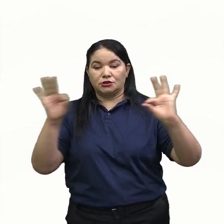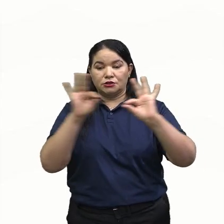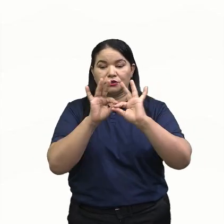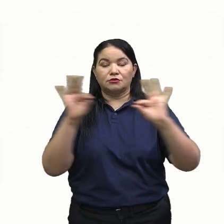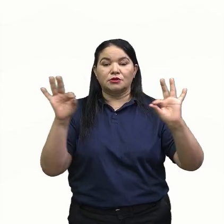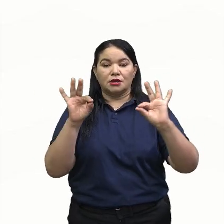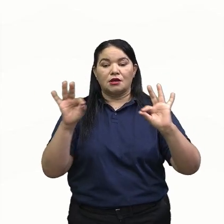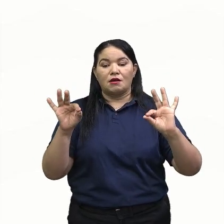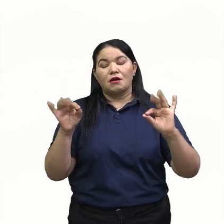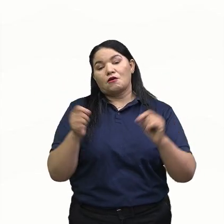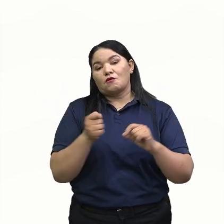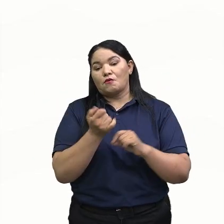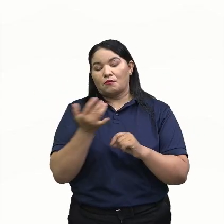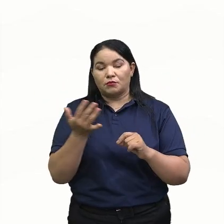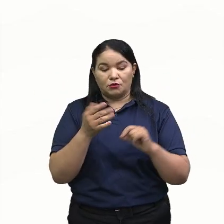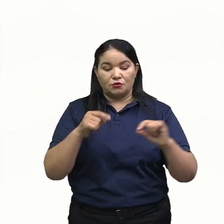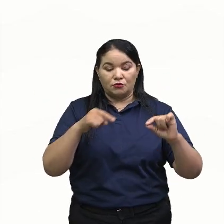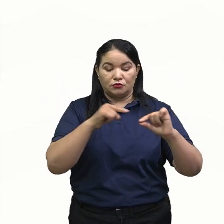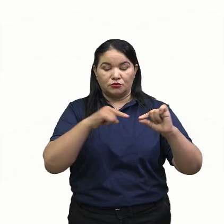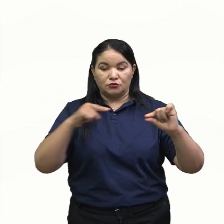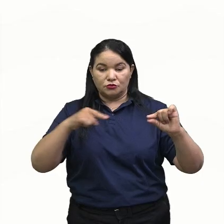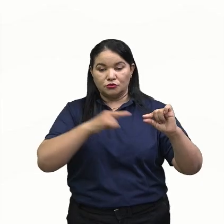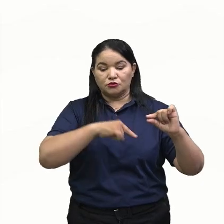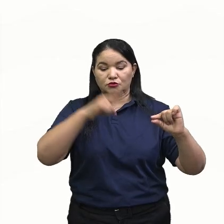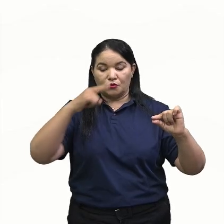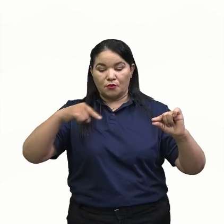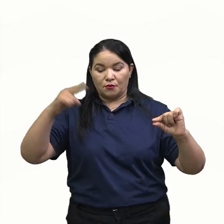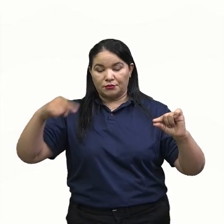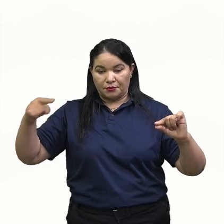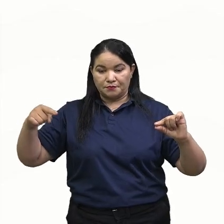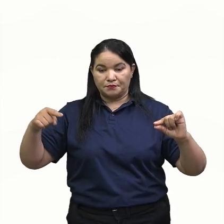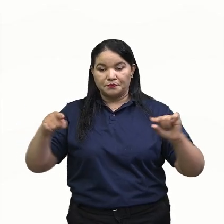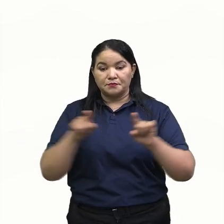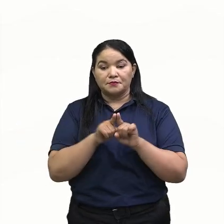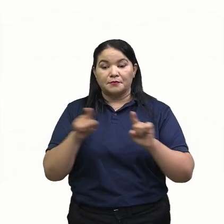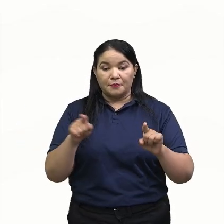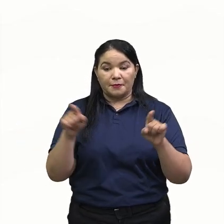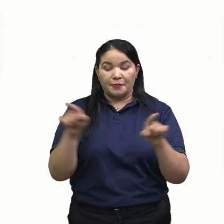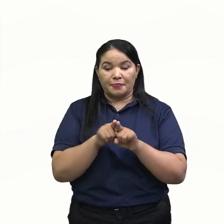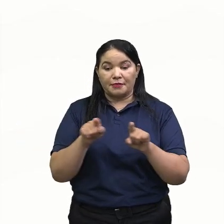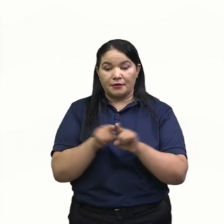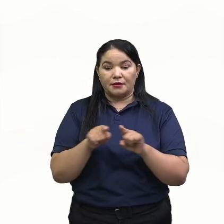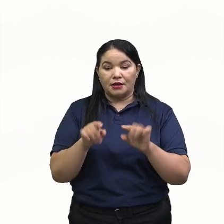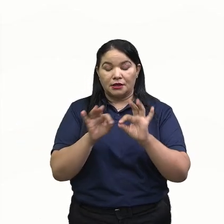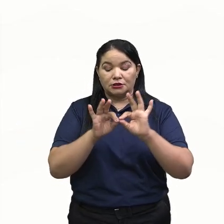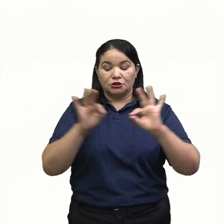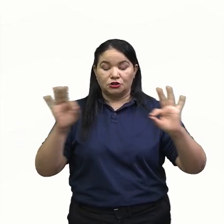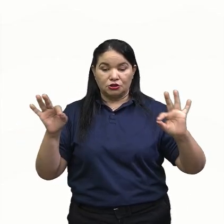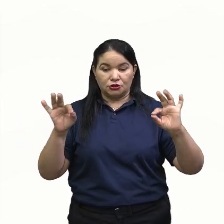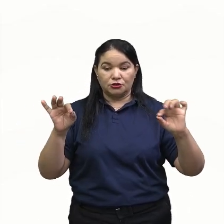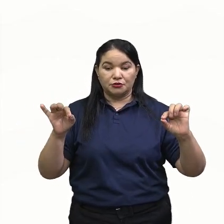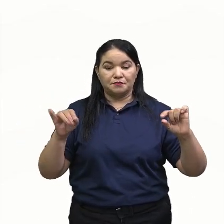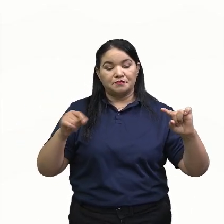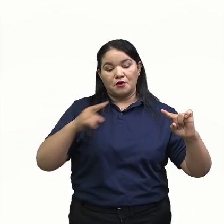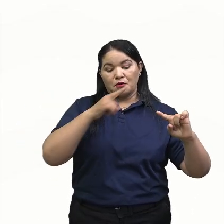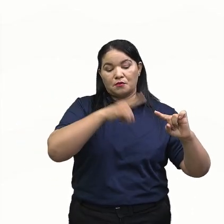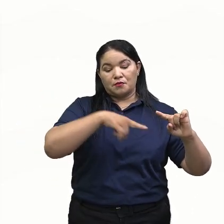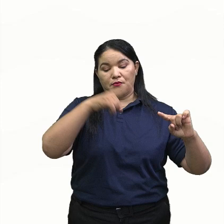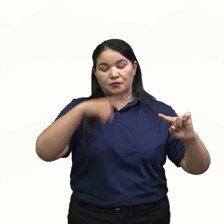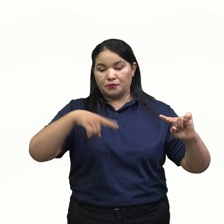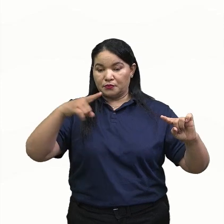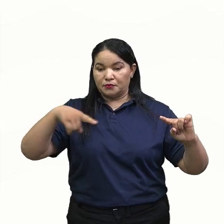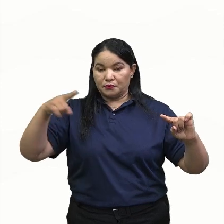onda. Mas também o comprimento de onda é a distância percorrida pela onda para uma oscilação